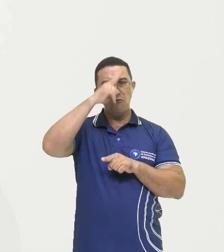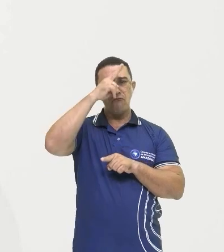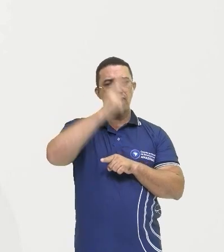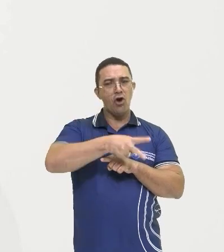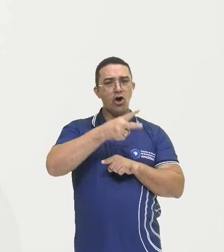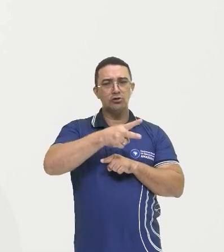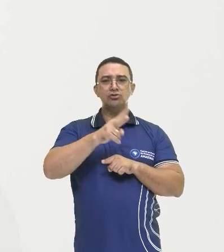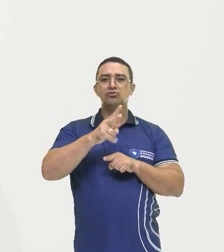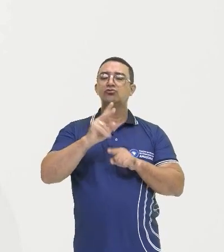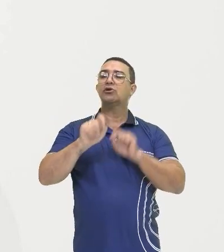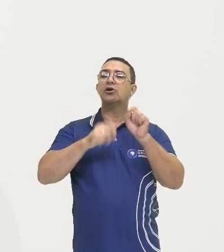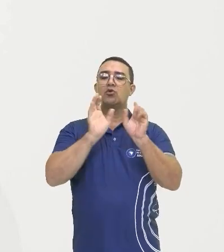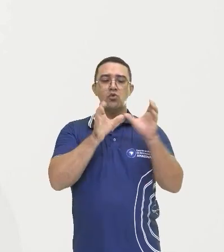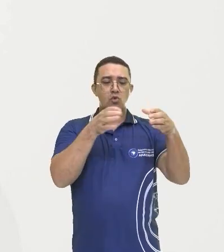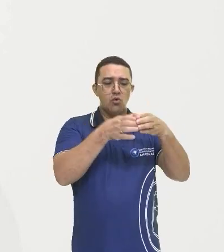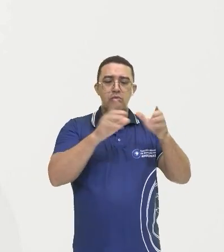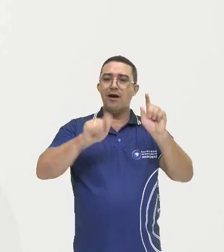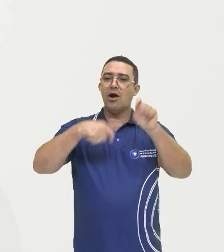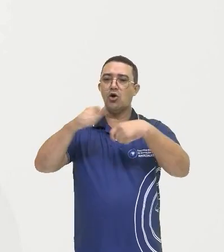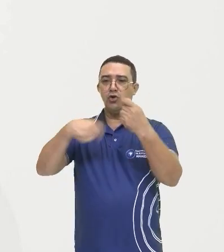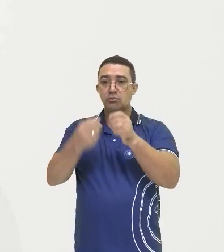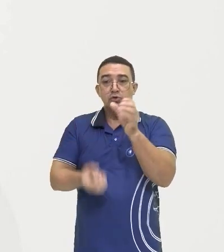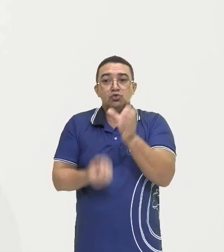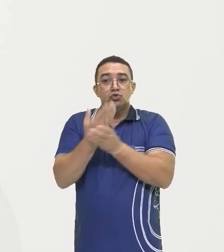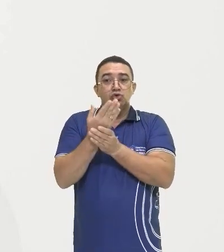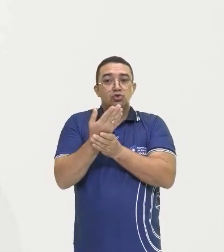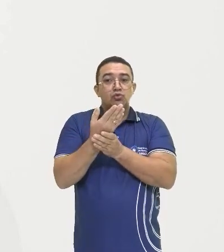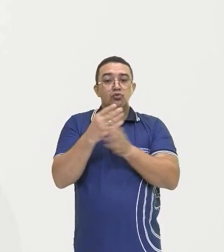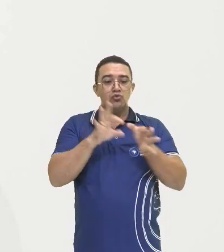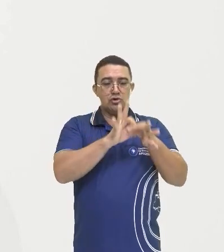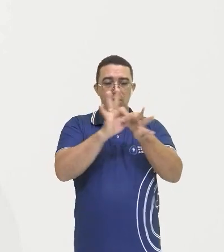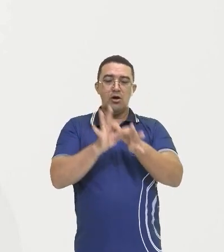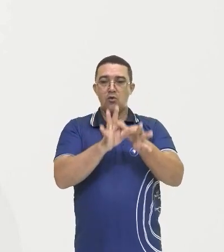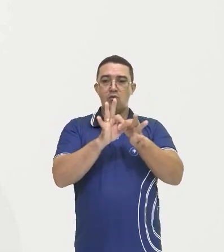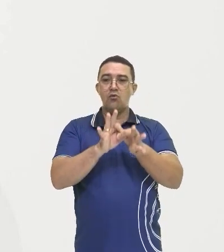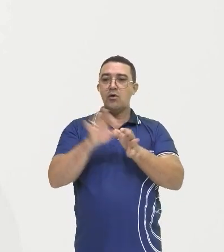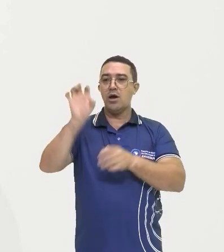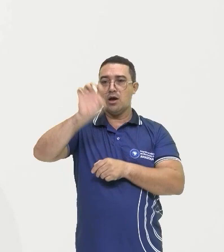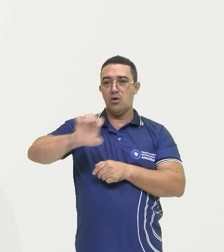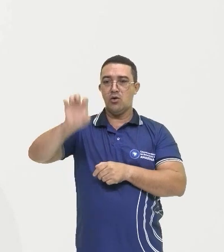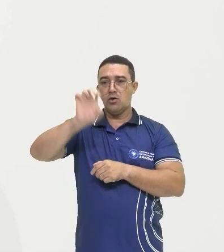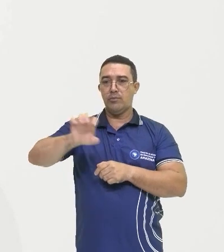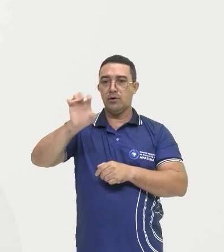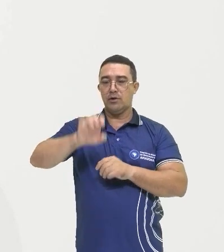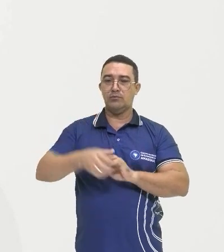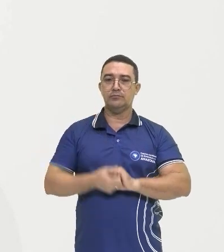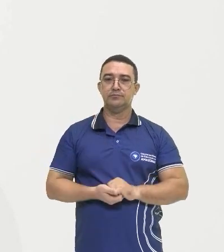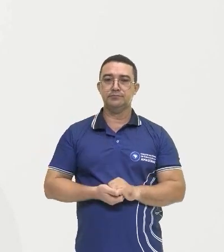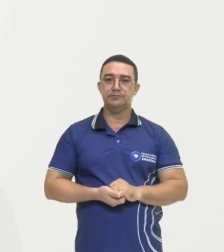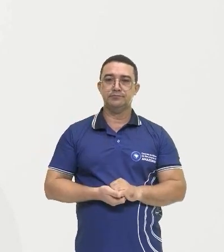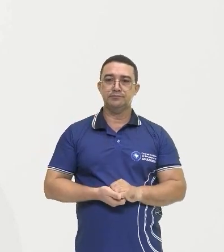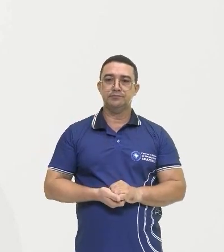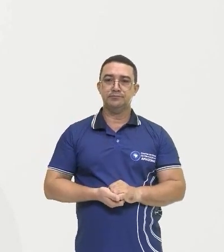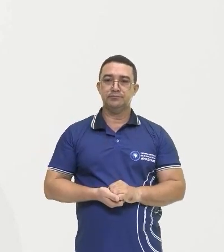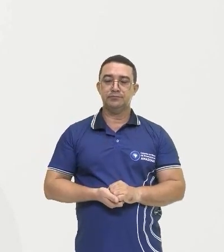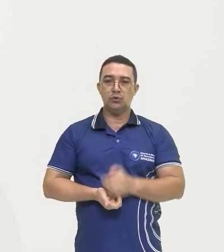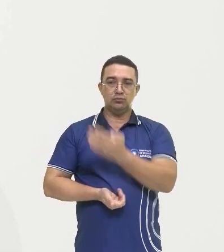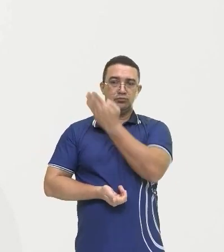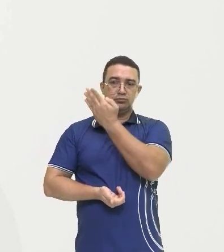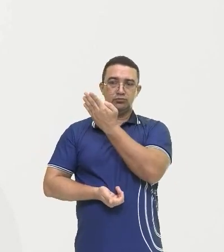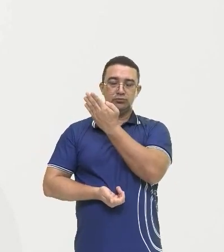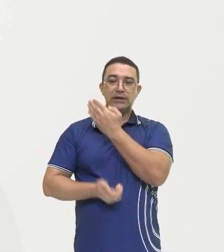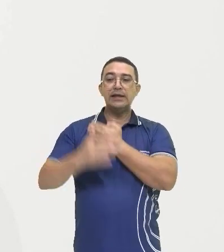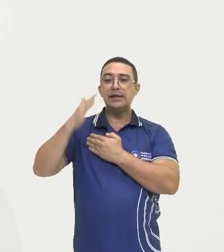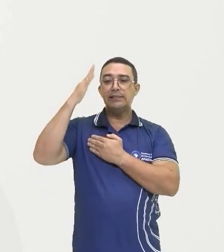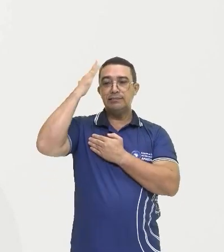se tornar posteriormente a União Europeia. E aí tem aqui uma evoluçãozinha, tá bom, para a gente entender, para nós